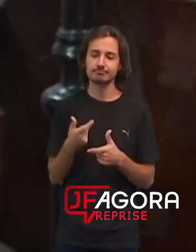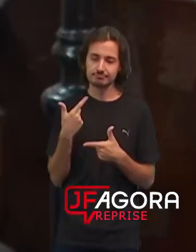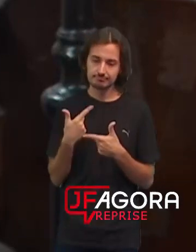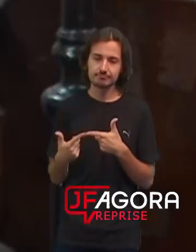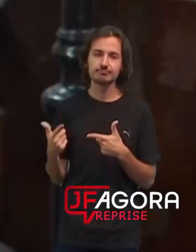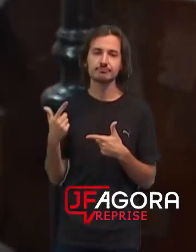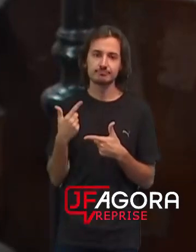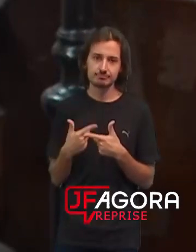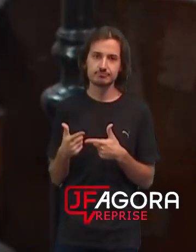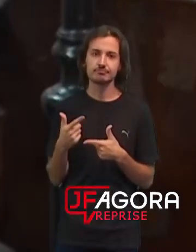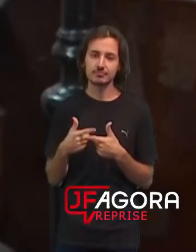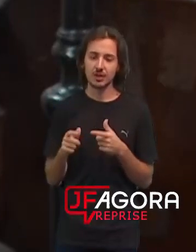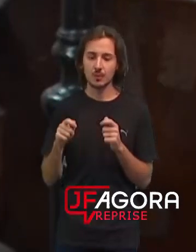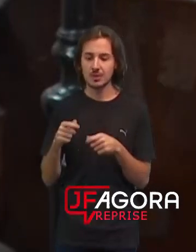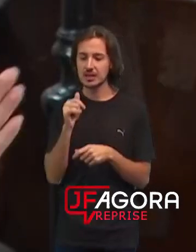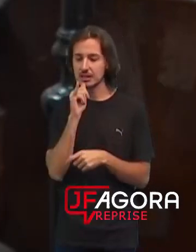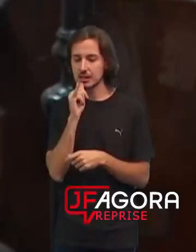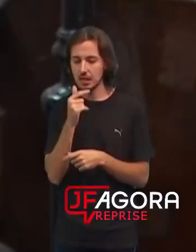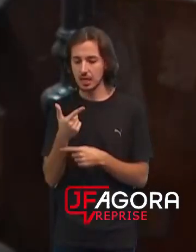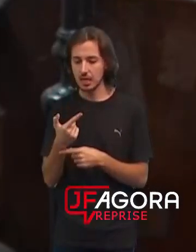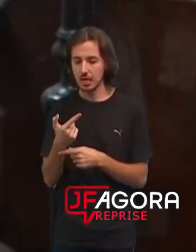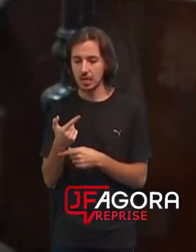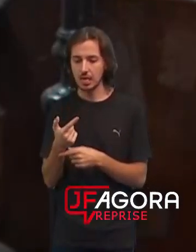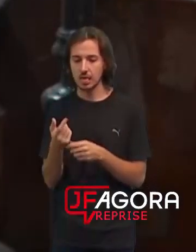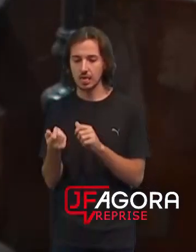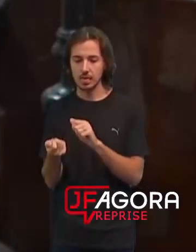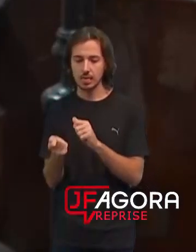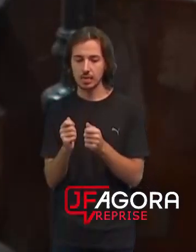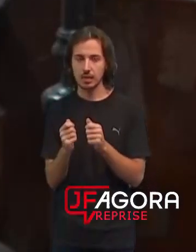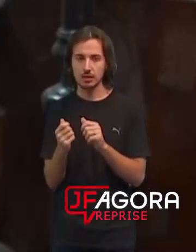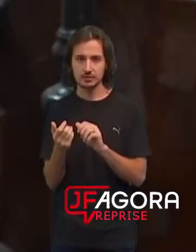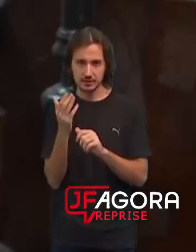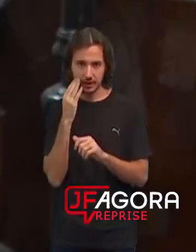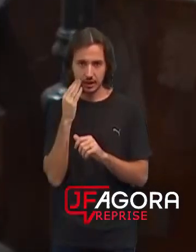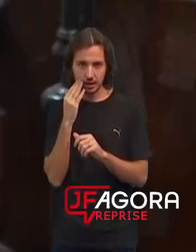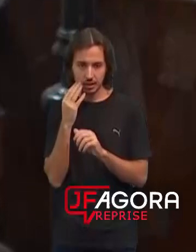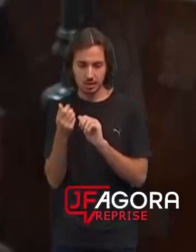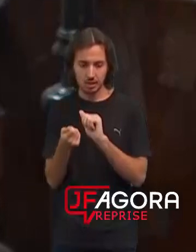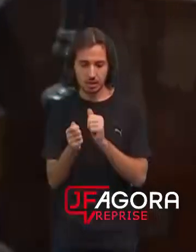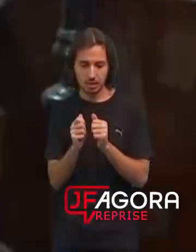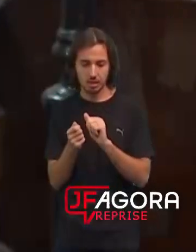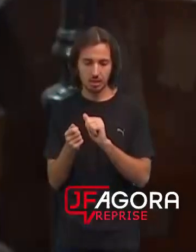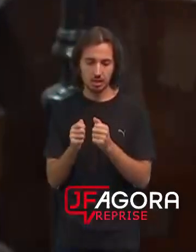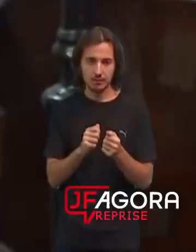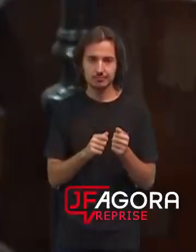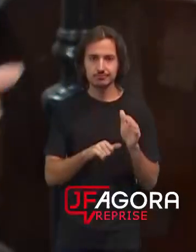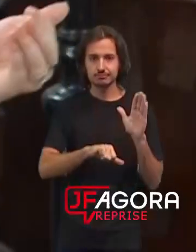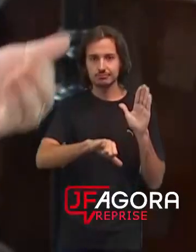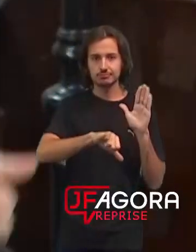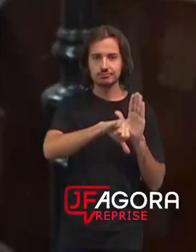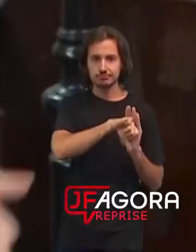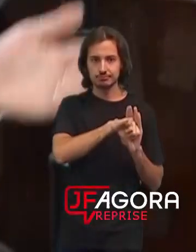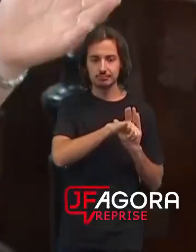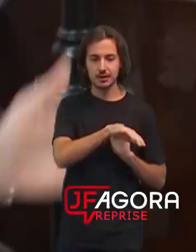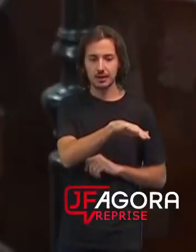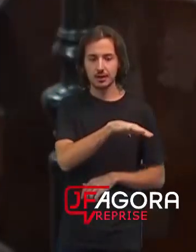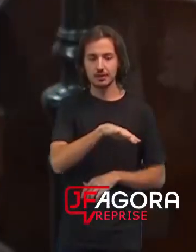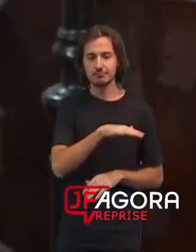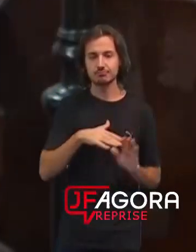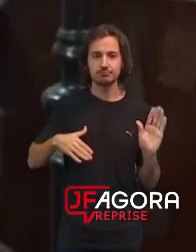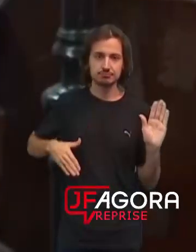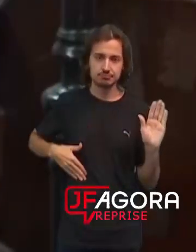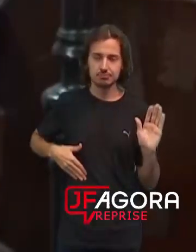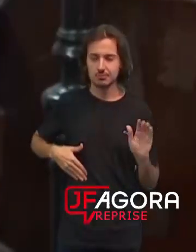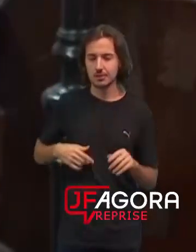para a criminalidade, né, o quanto essas armas podem ser desviadas. E aí é o que a gente estava... O João até